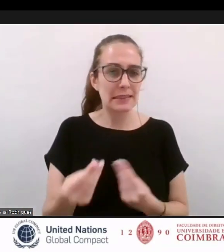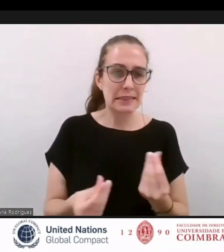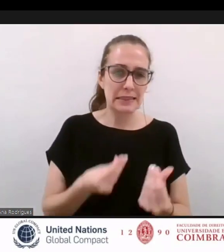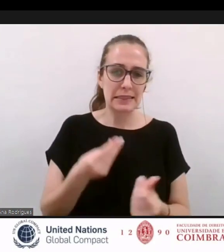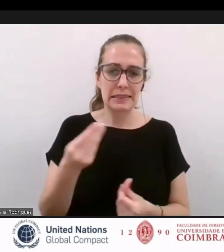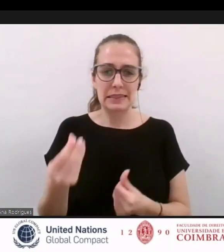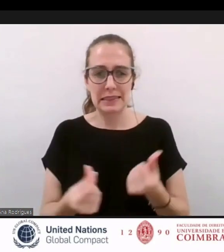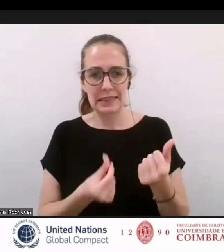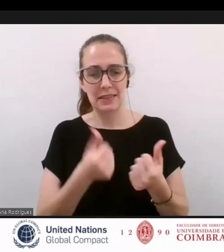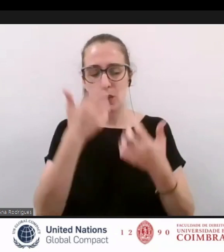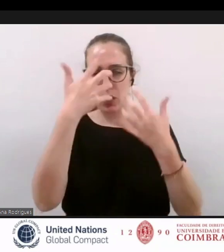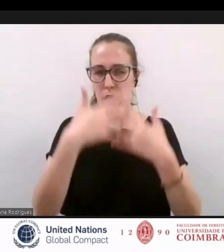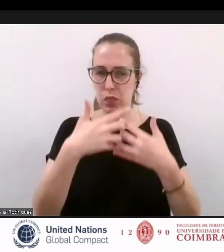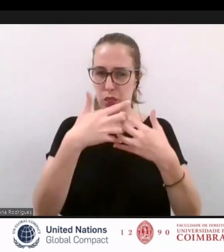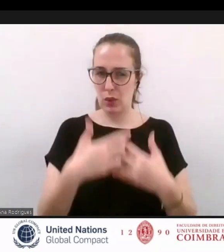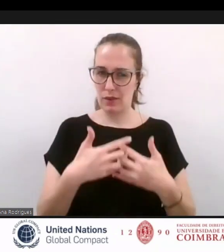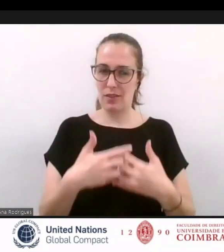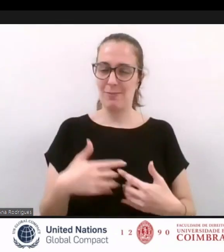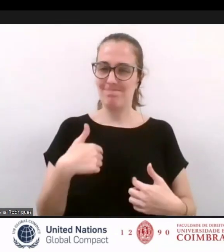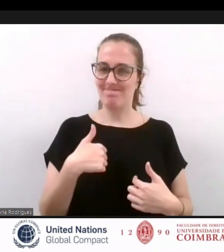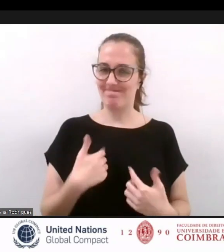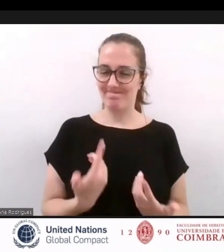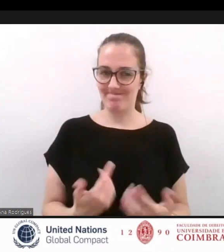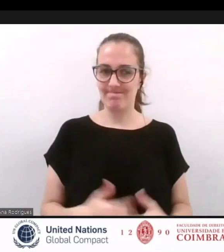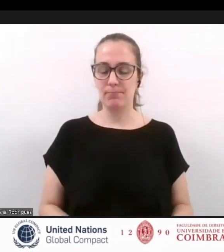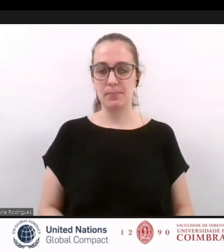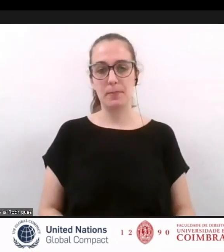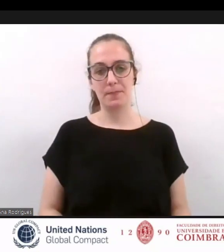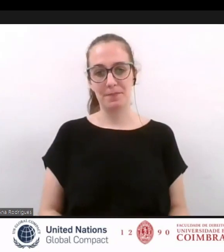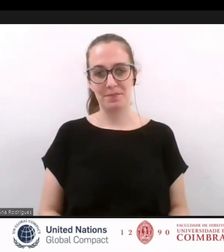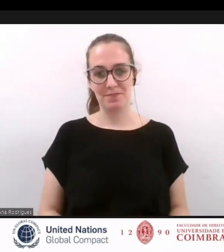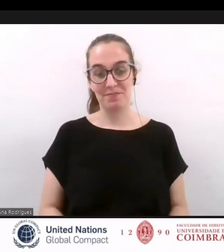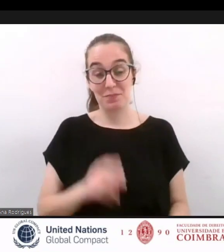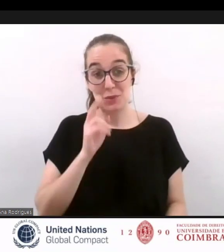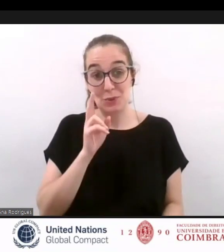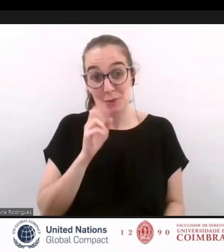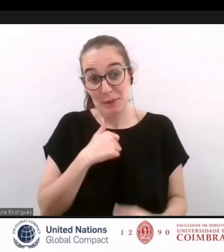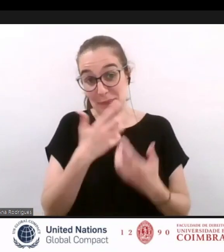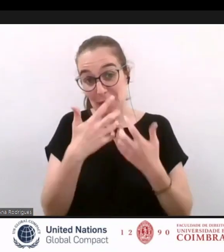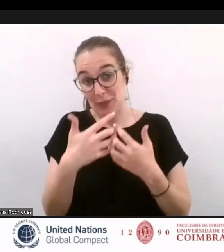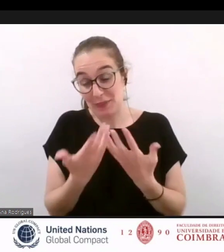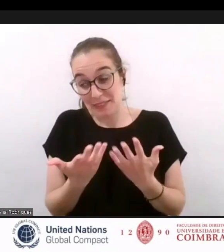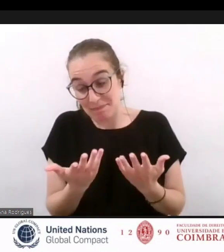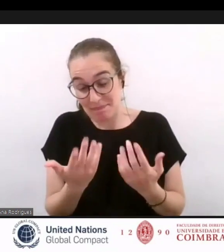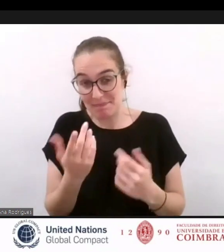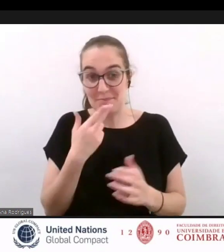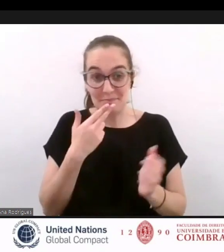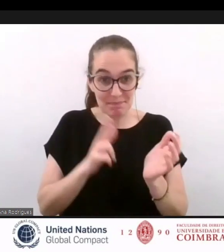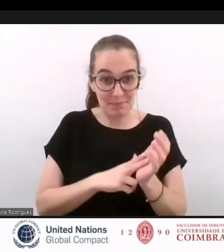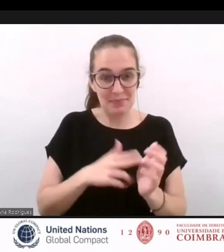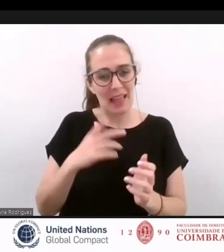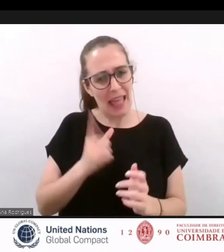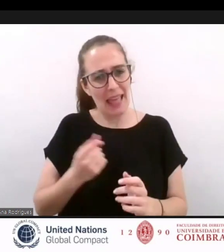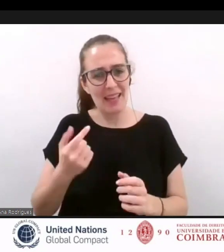discurso geral à volta da agenda, eu tenho as minhas dúvidas. Desculpem o ceticismo, neste caso. É só vontade de trabalhar